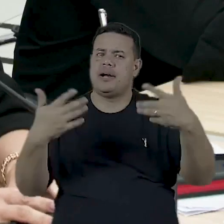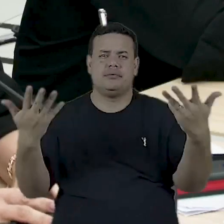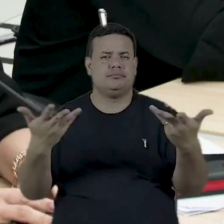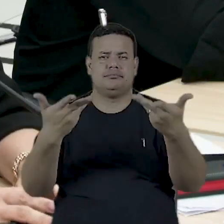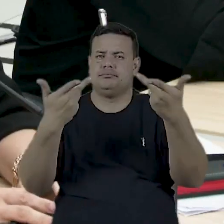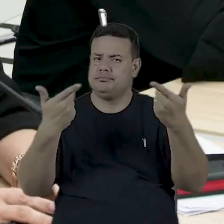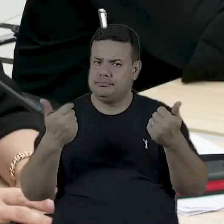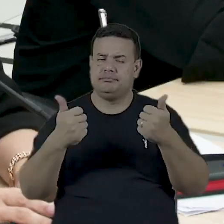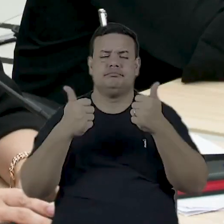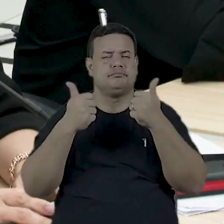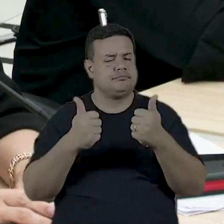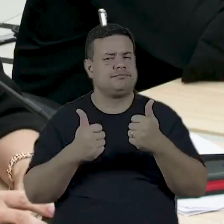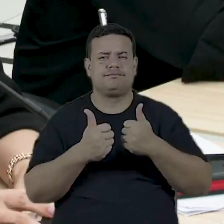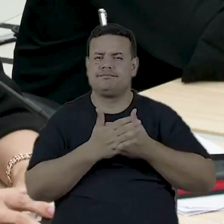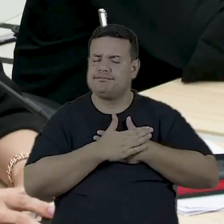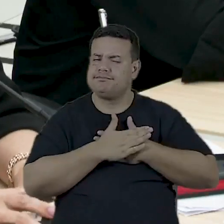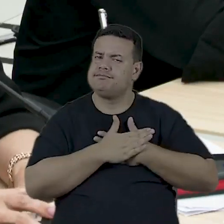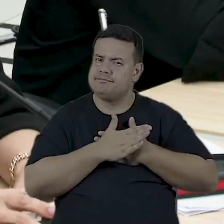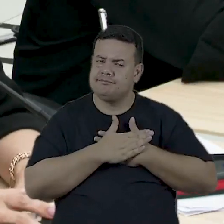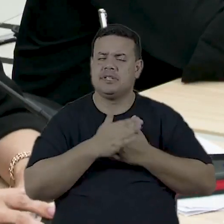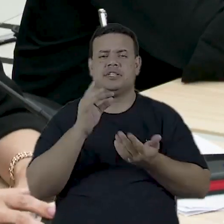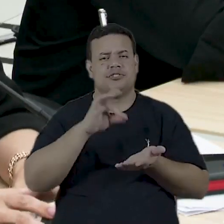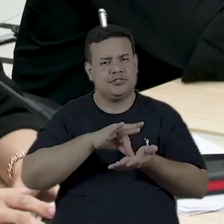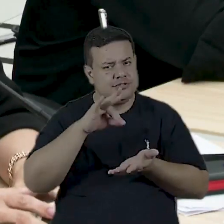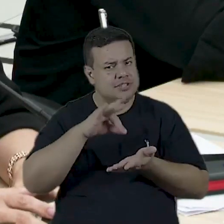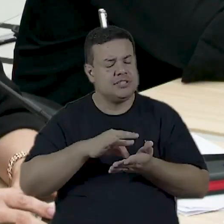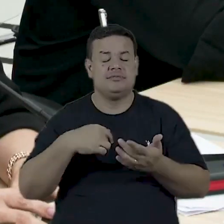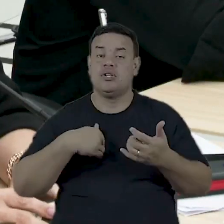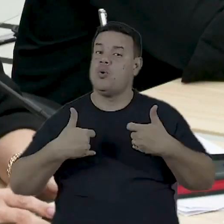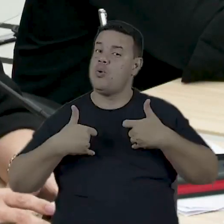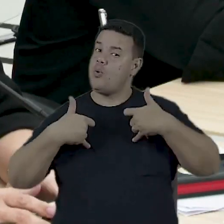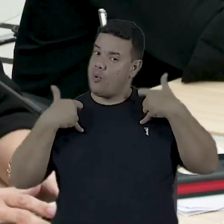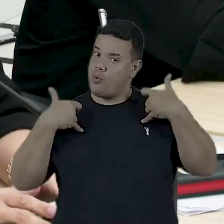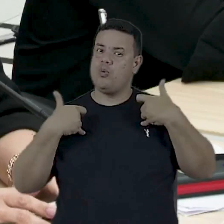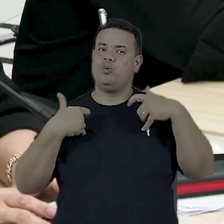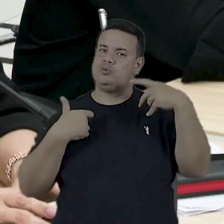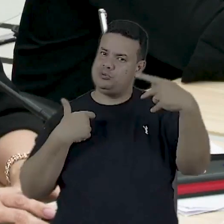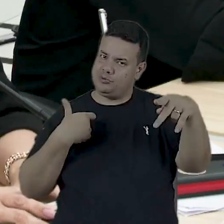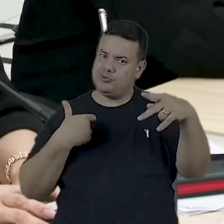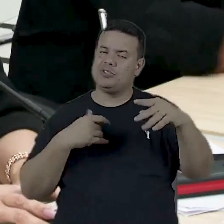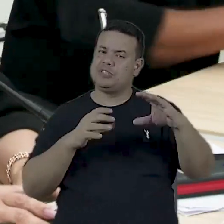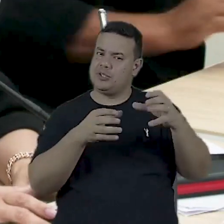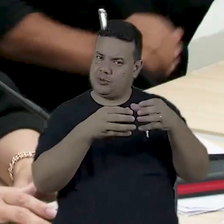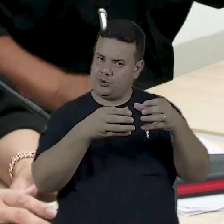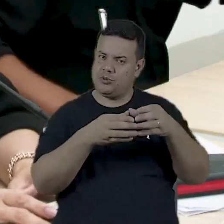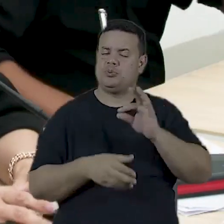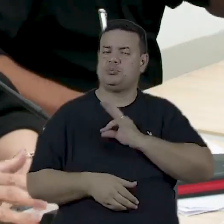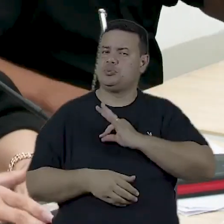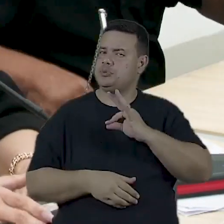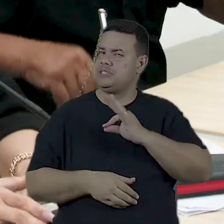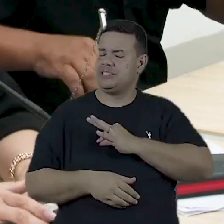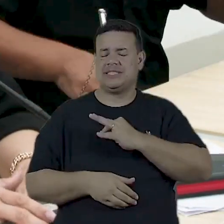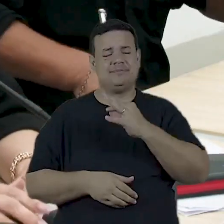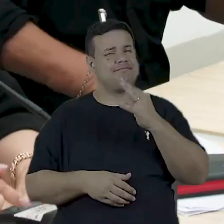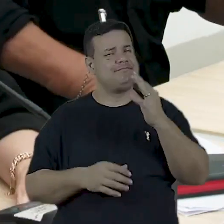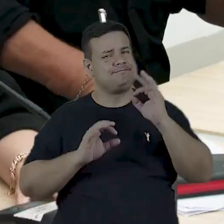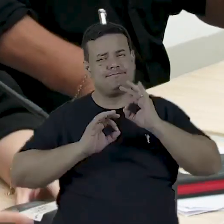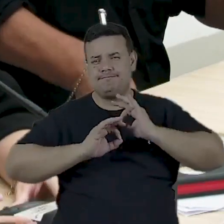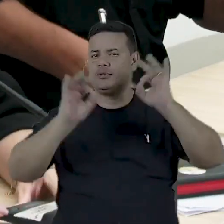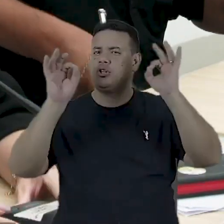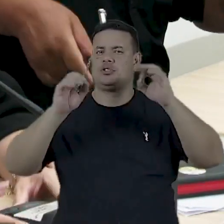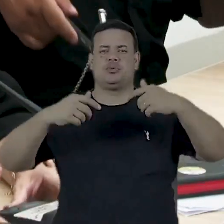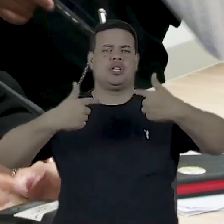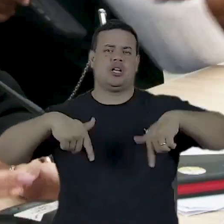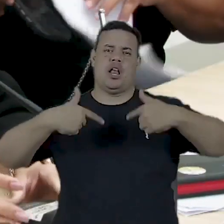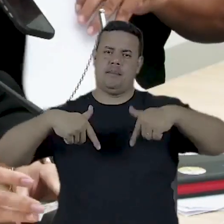De coração mesmo, eu tenho o maior orgulho de falar de vocês, porque vocês arrasam aqui em Guaíra. Já falei várias vezes que às